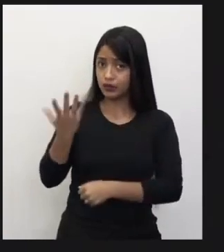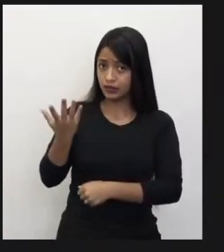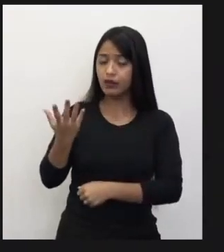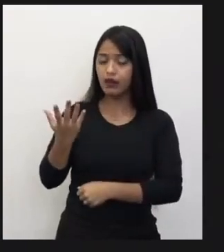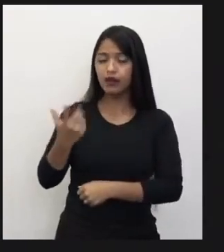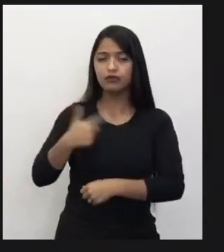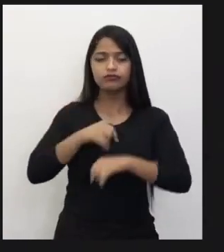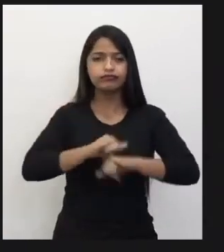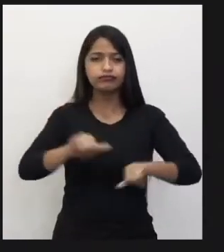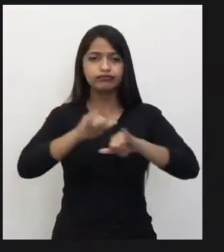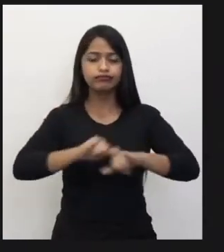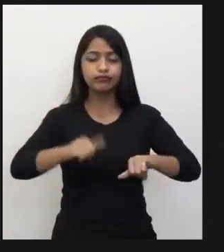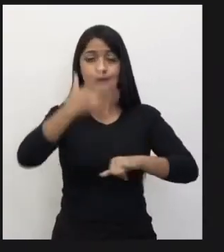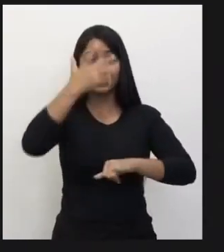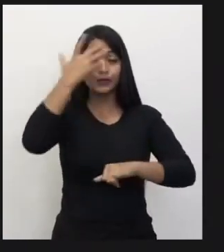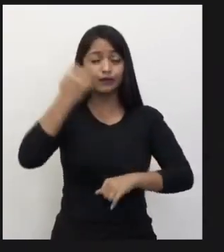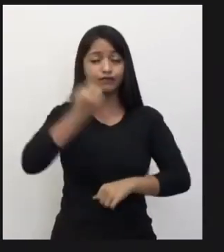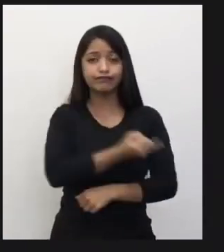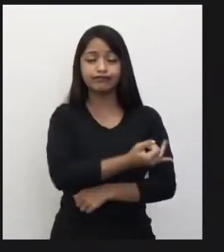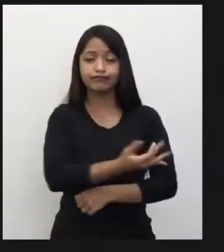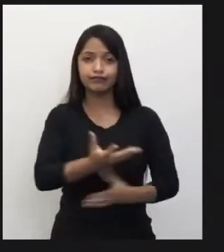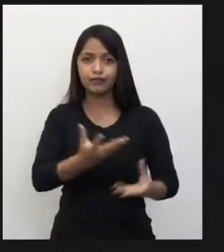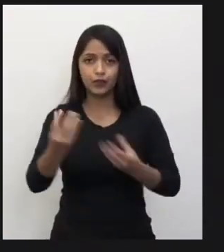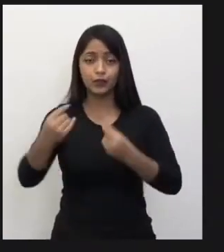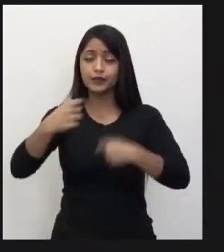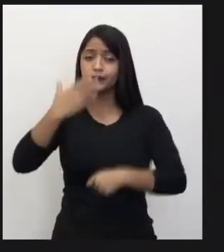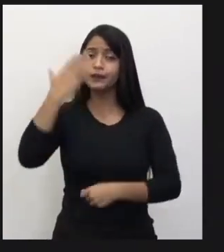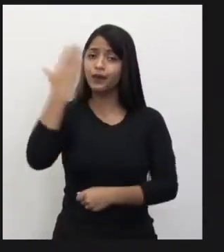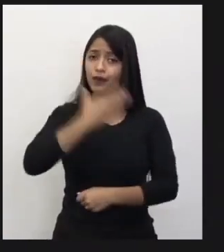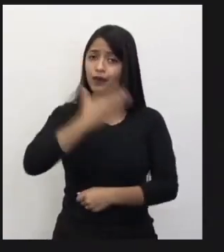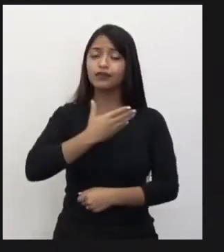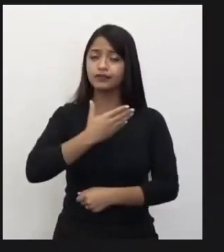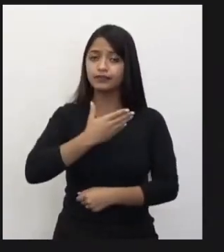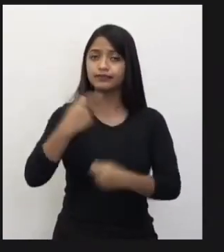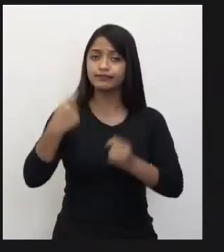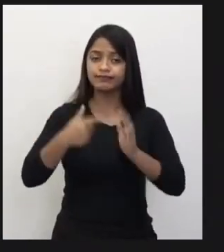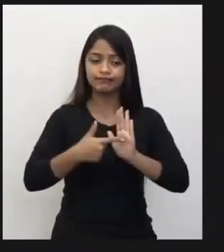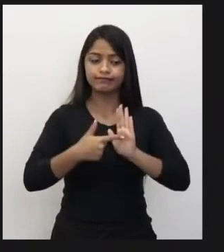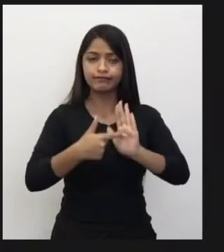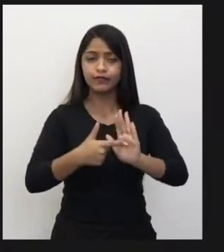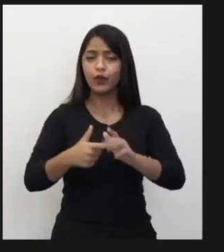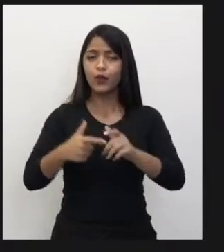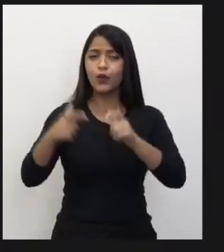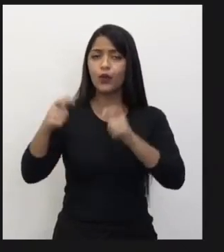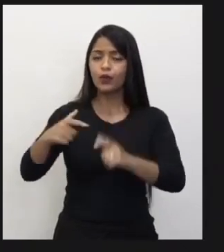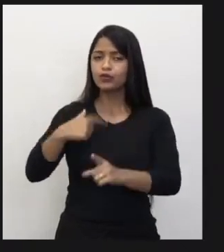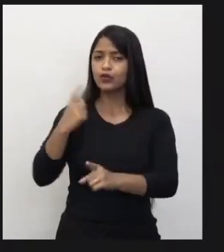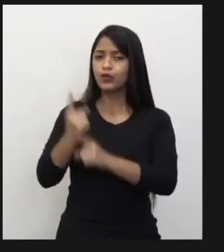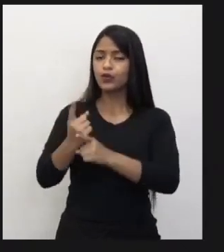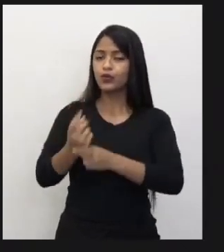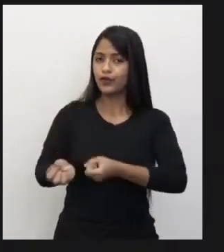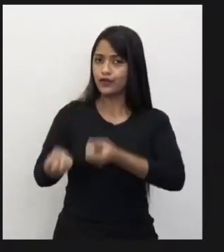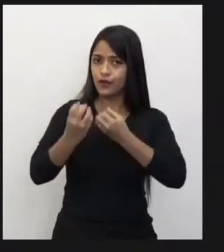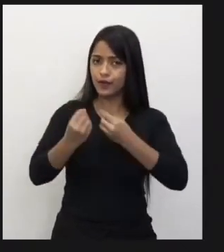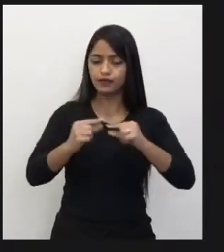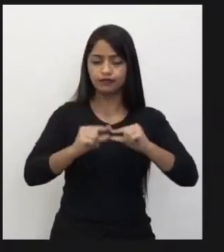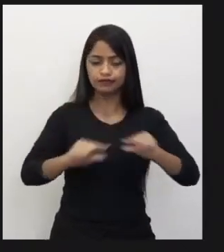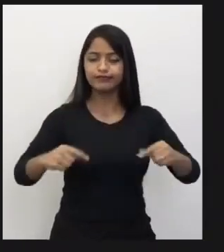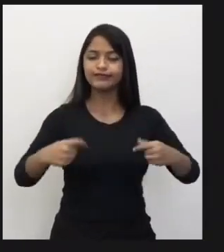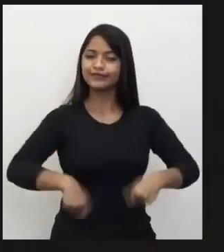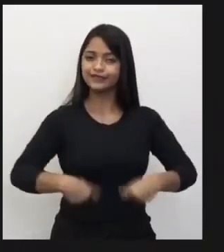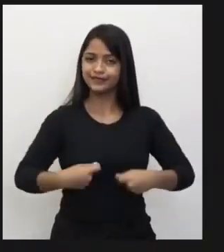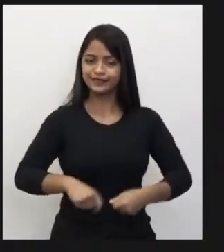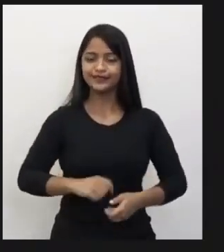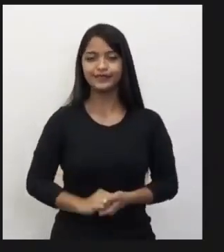várias pessoas, ela precisa comprovar aquilo, sempre apresentando a fonte de onde os dados foram retirados.